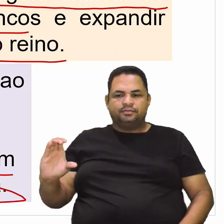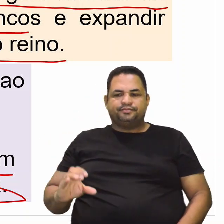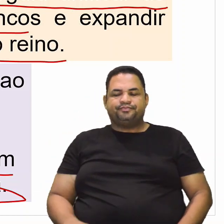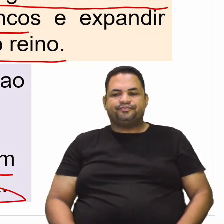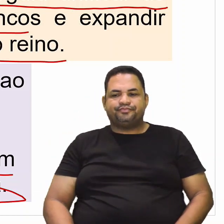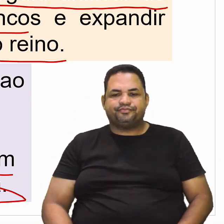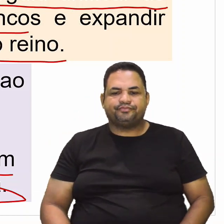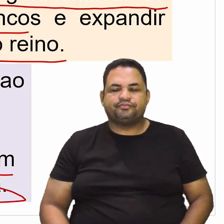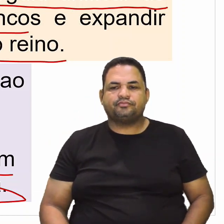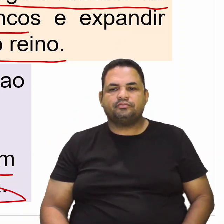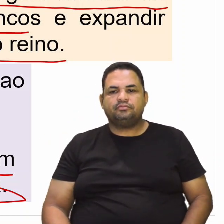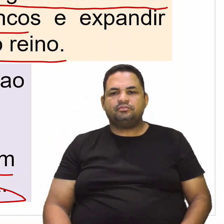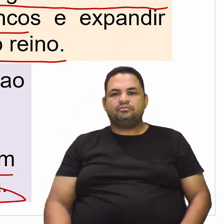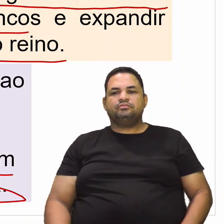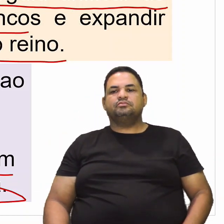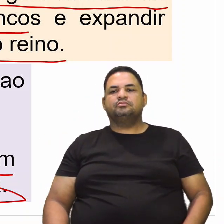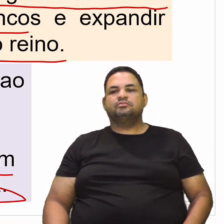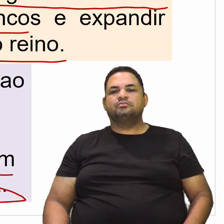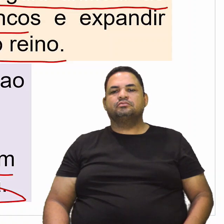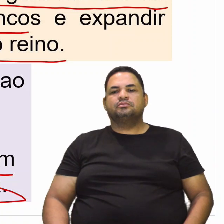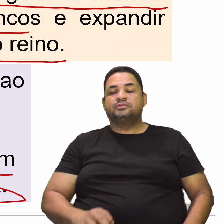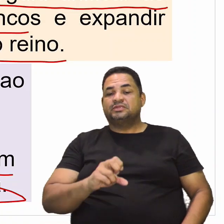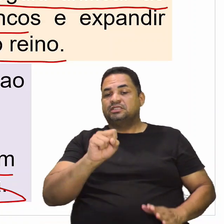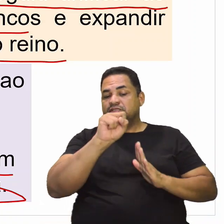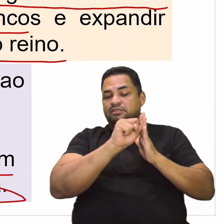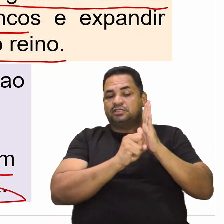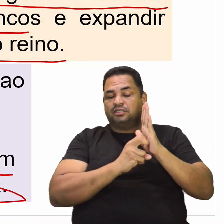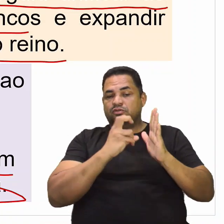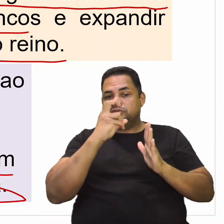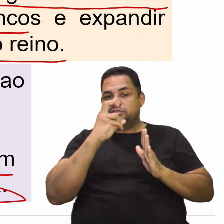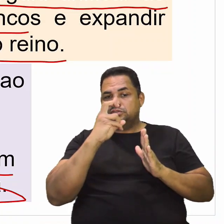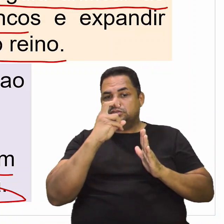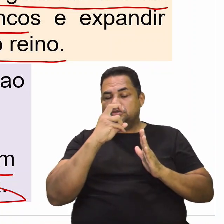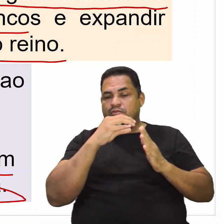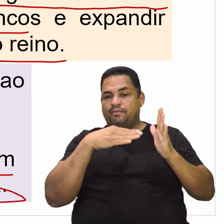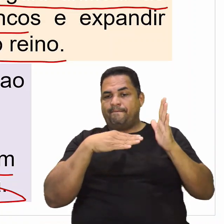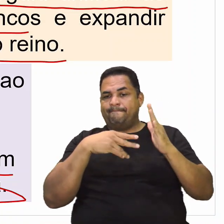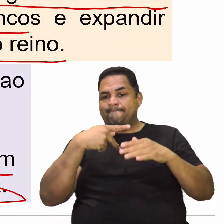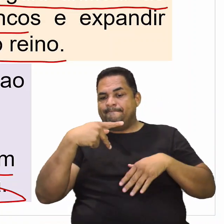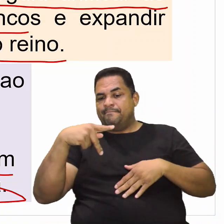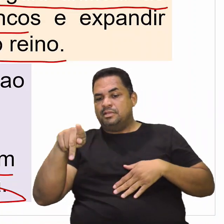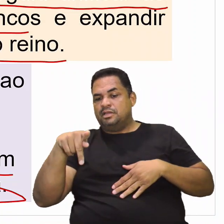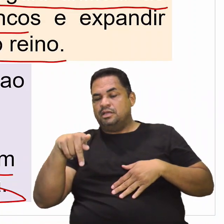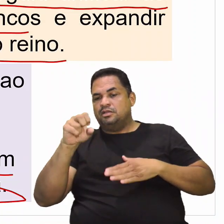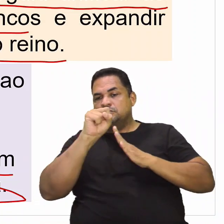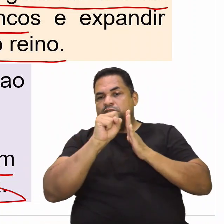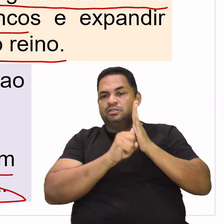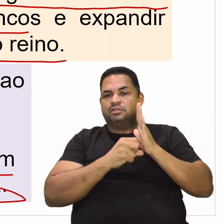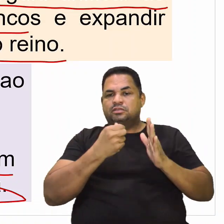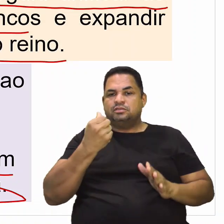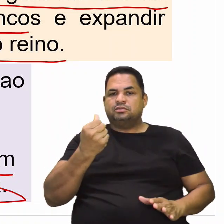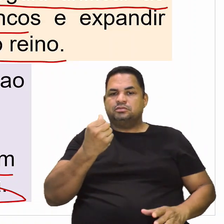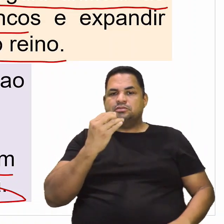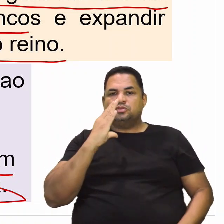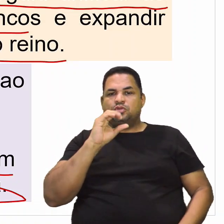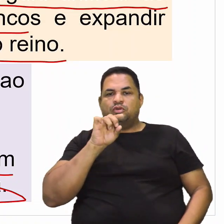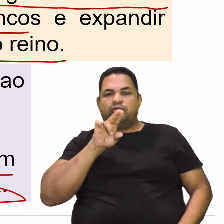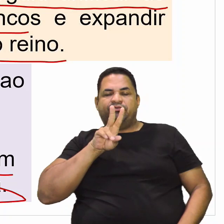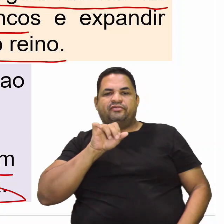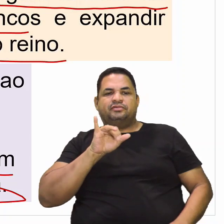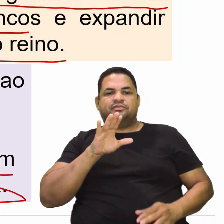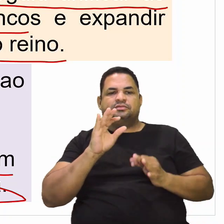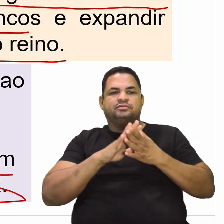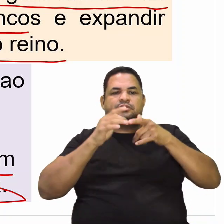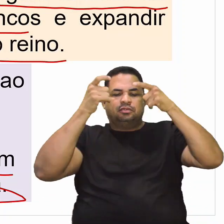para o século VI. Viu? Clovis, esse fera que você está vendo aqui do lado, esse